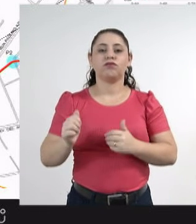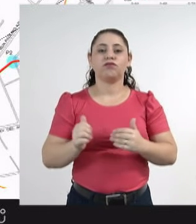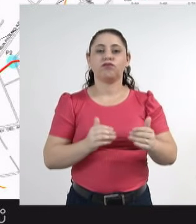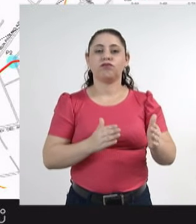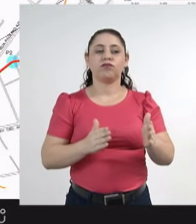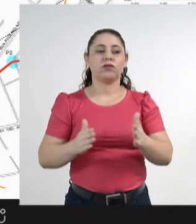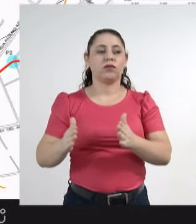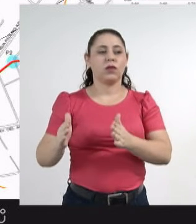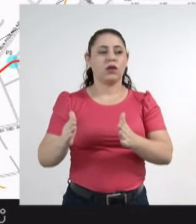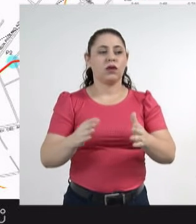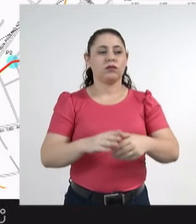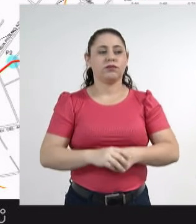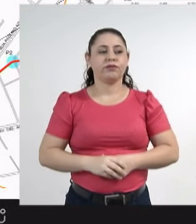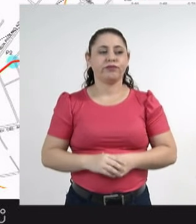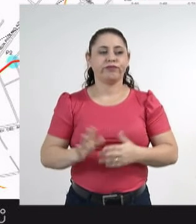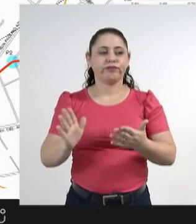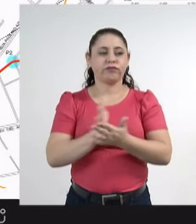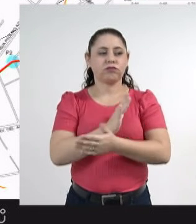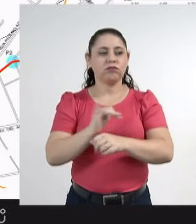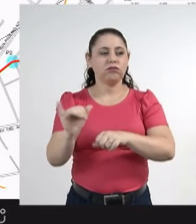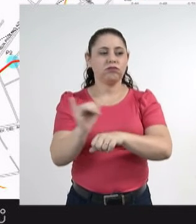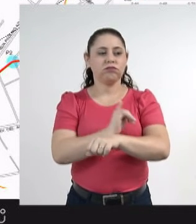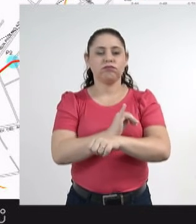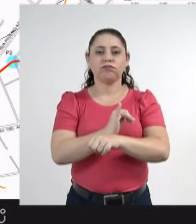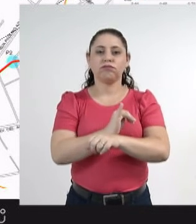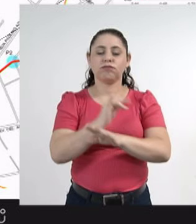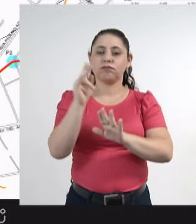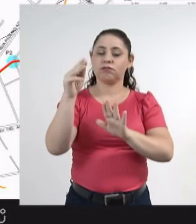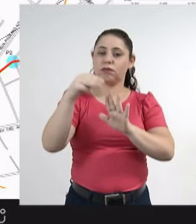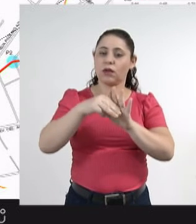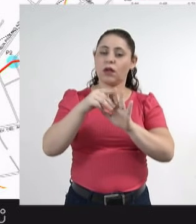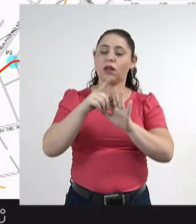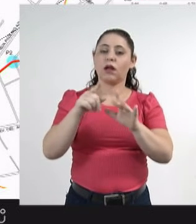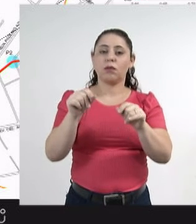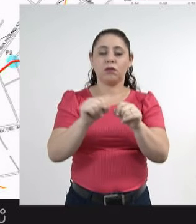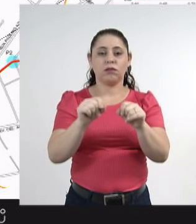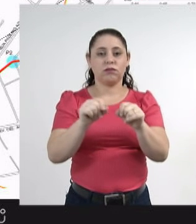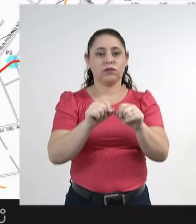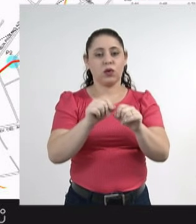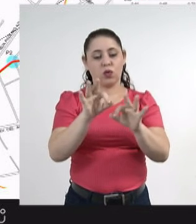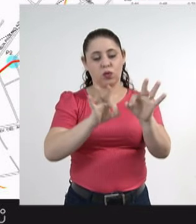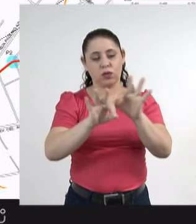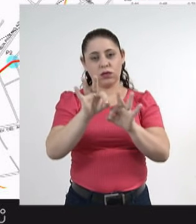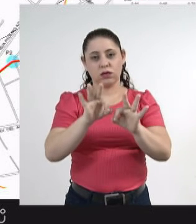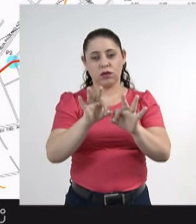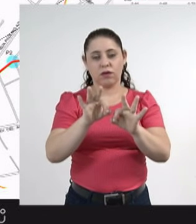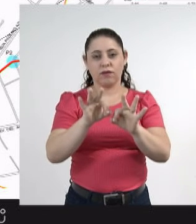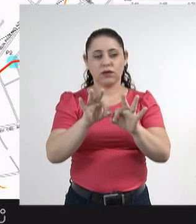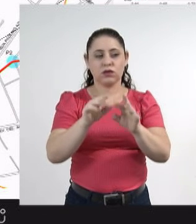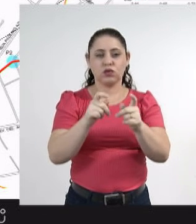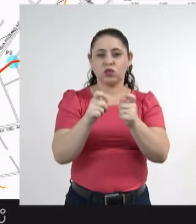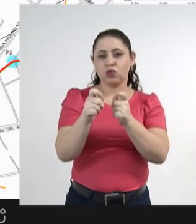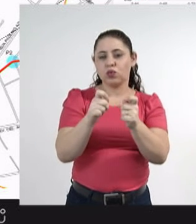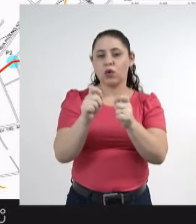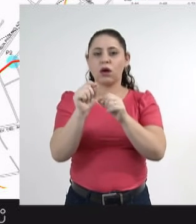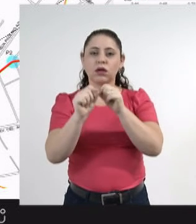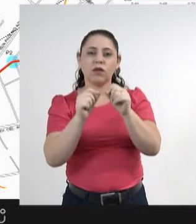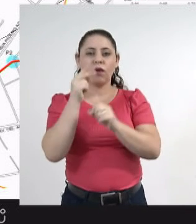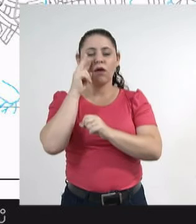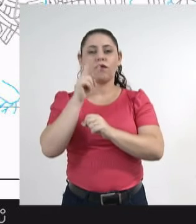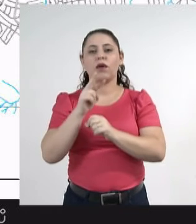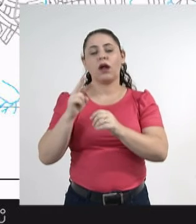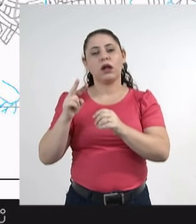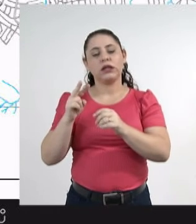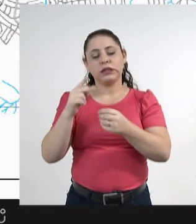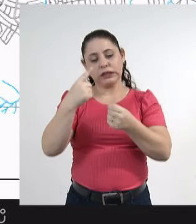Rio Dilúvio, aqui são medidas de um plano de drenagem, que eu vou passar rapidamente, você vai controlando com os espaços ao